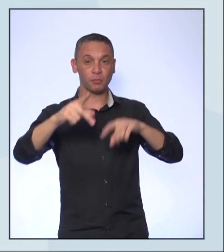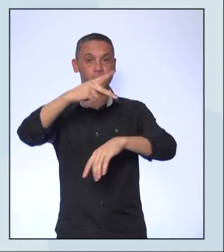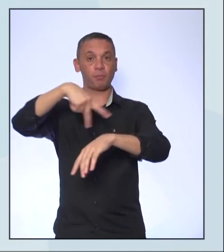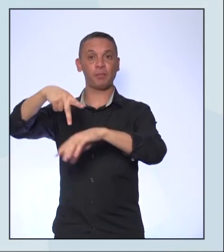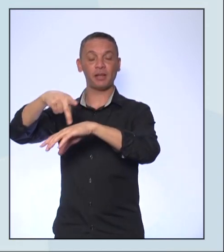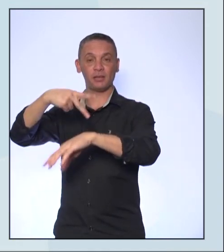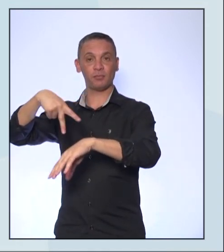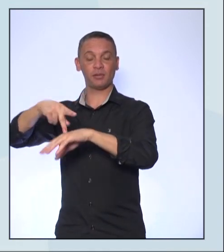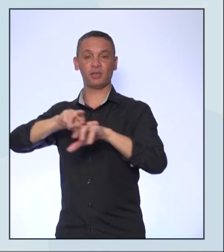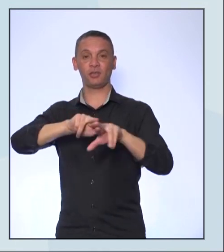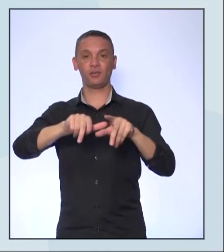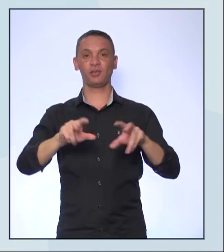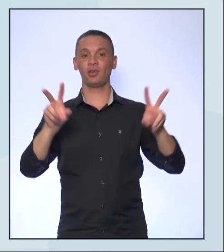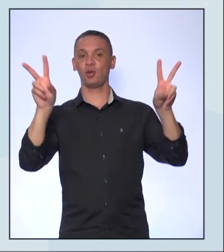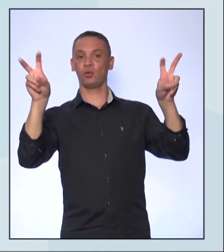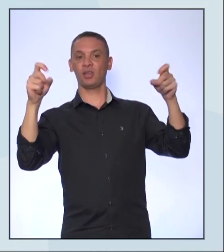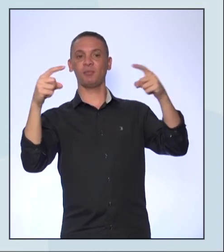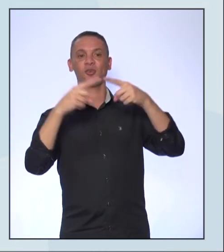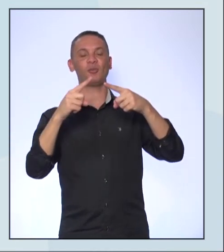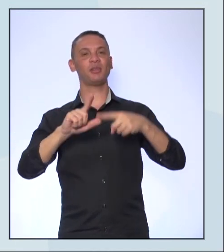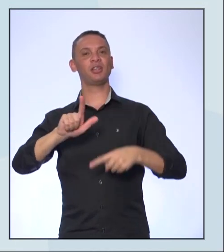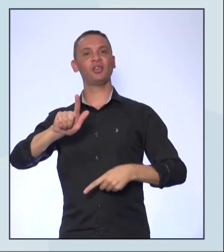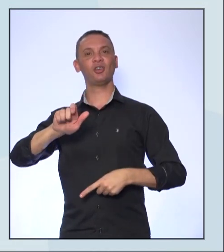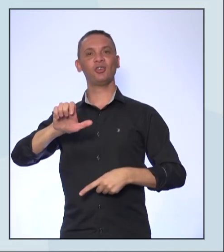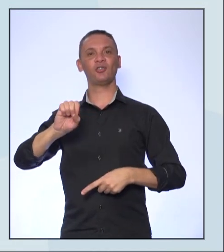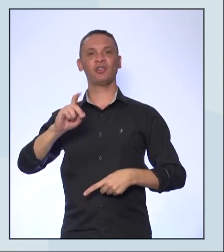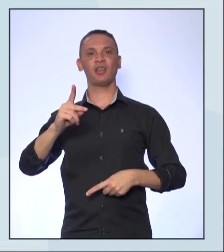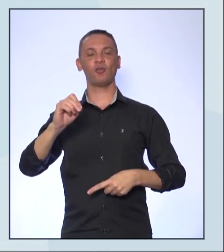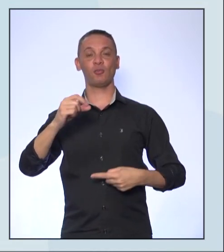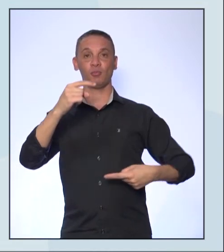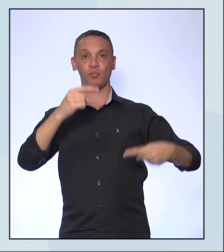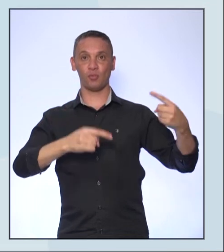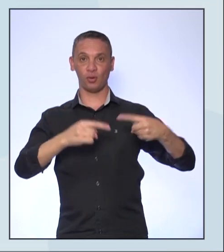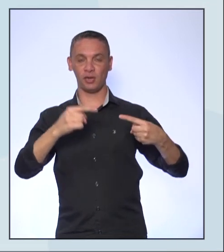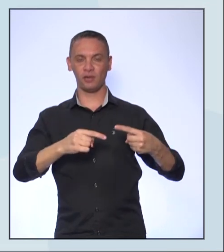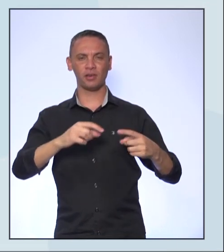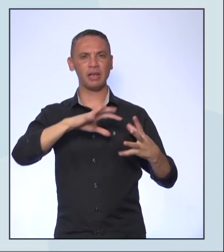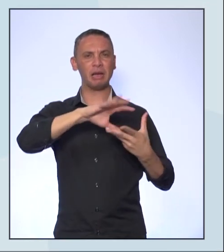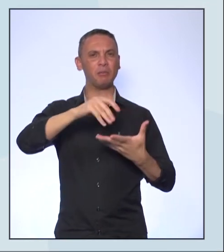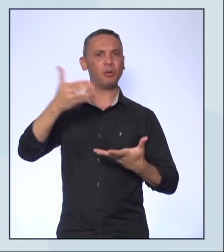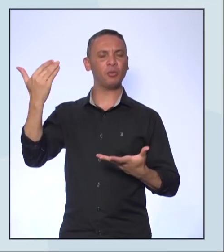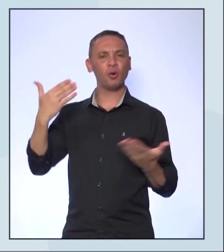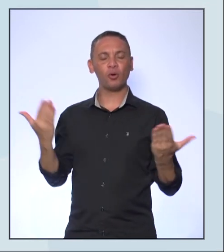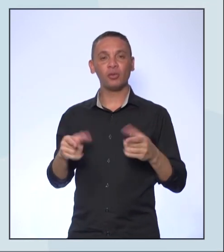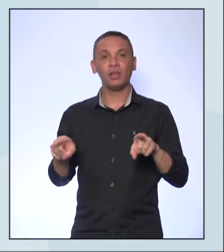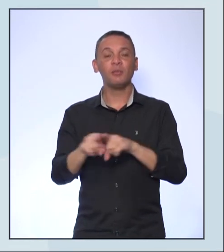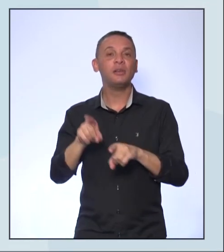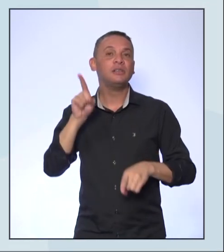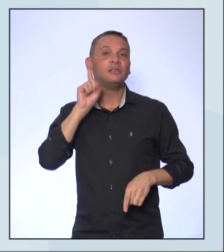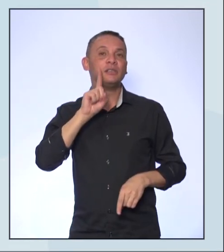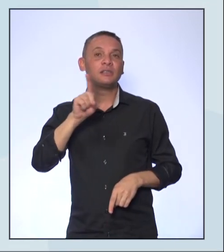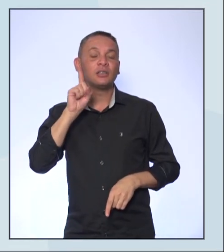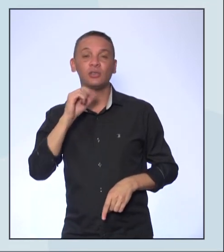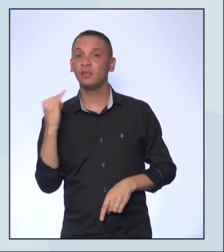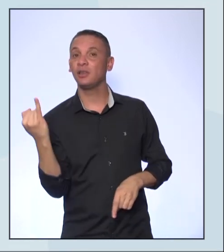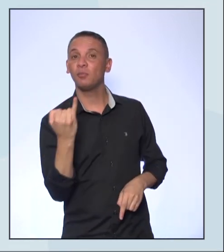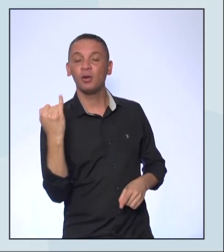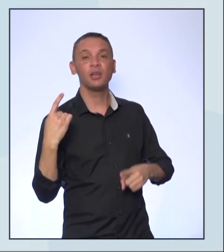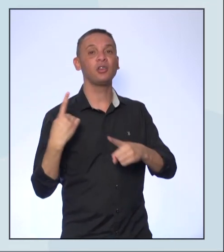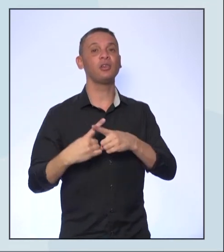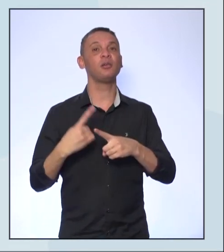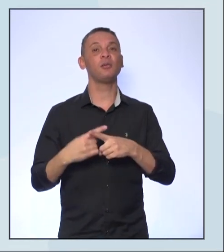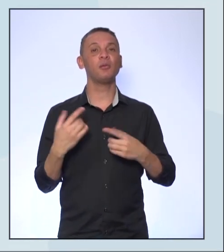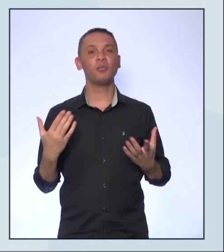E o tema e conteúdo é geopolítica do mundo contemporâneo, o papel dos Estados Unidos da América e a nova desordem